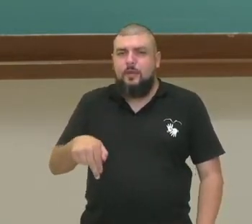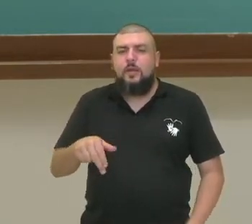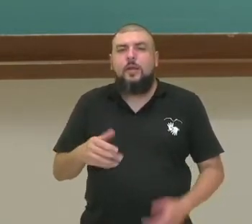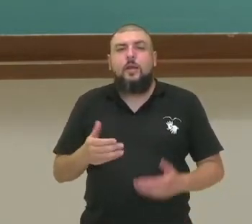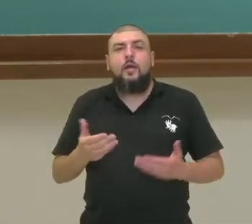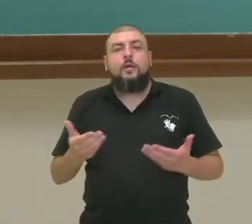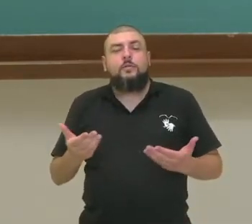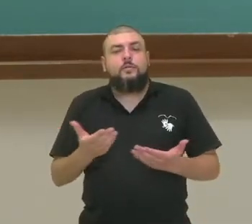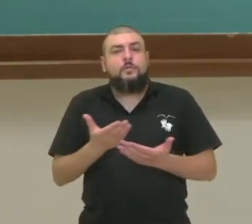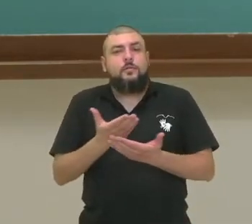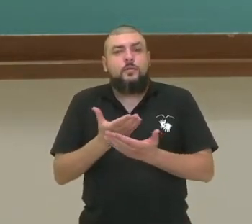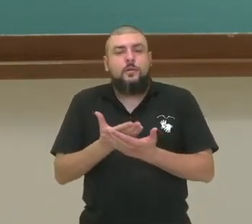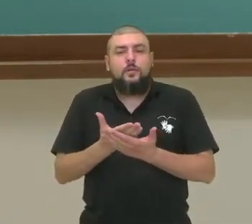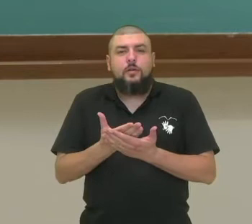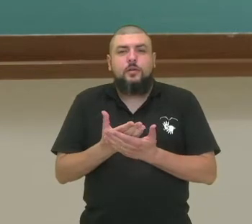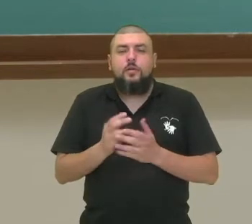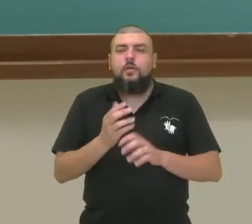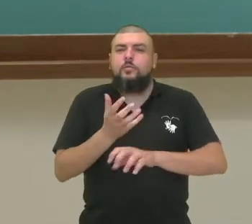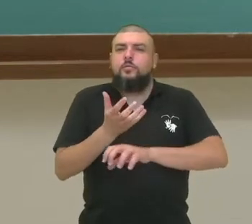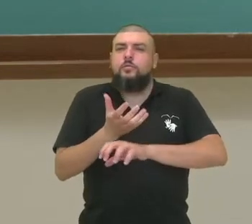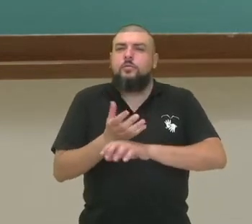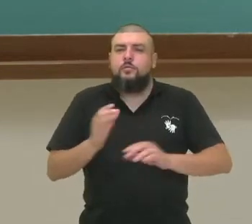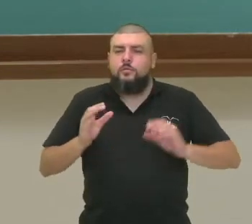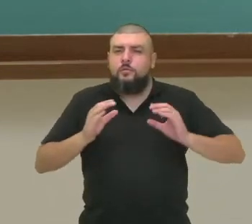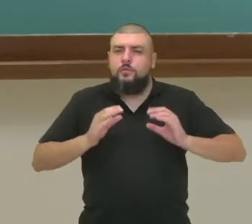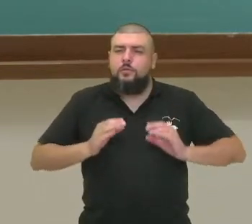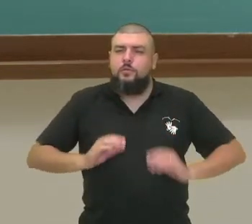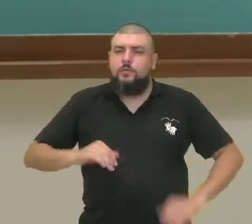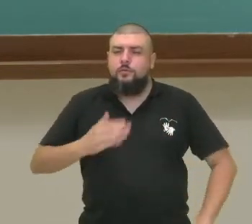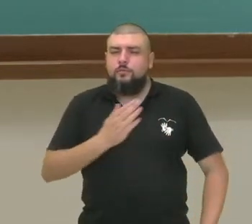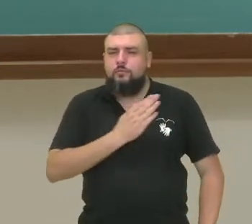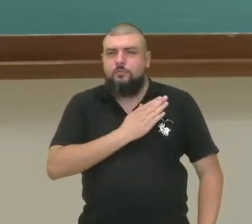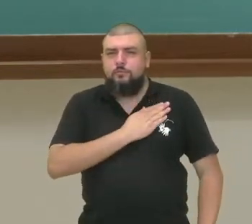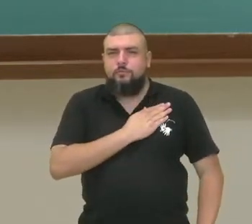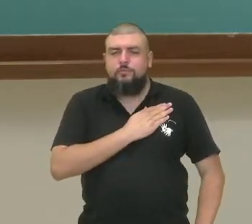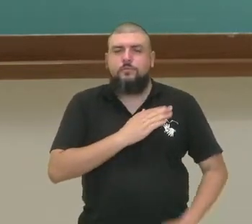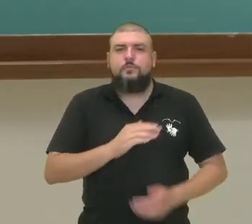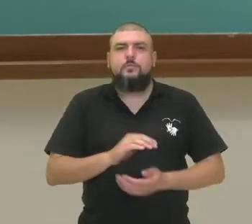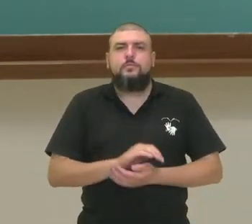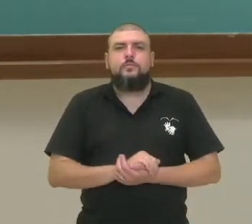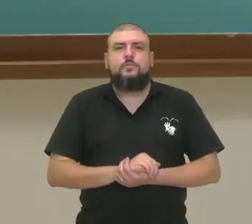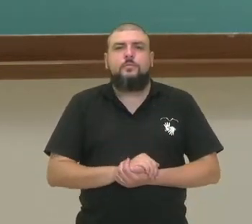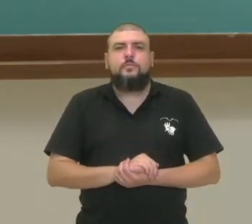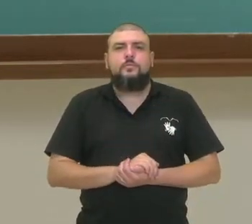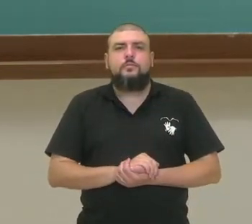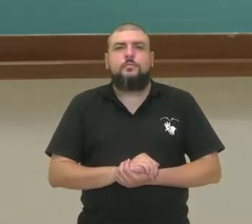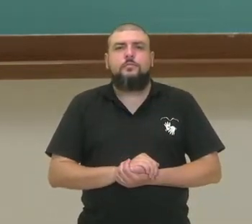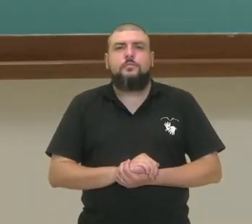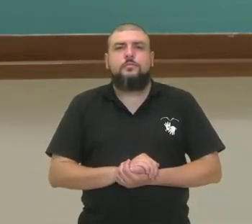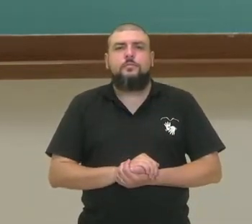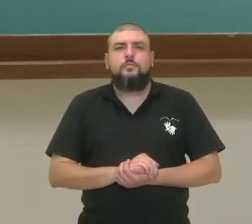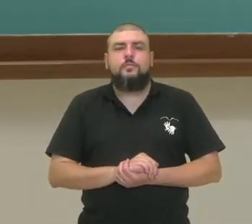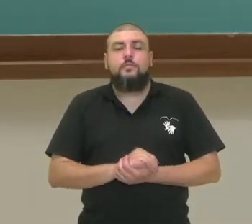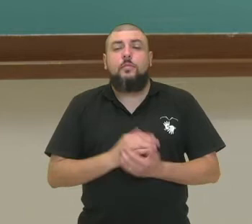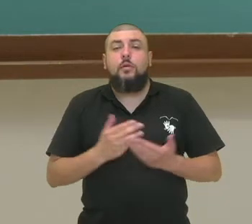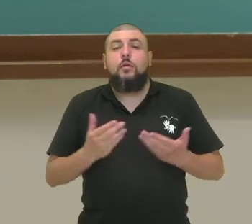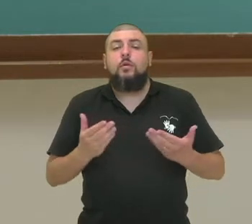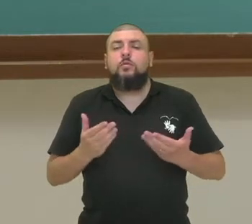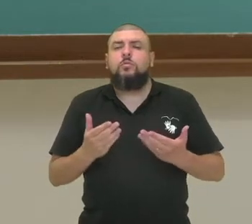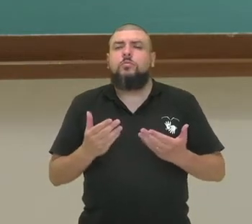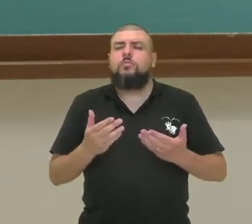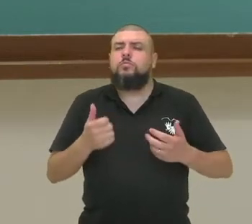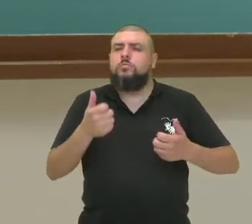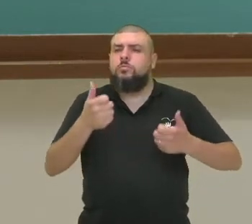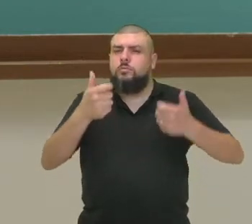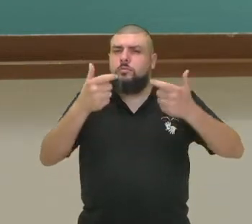é mais uma aula de cidadania e civismo. Nessa aula, vamos falar sobre os símbolos do